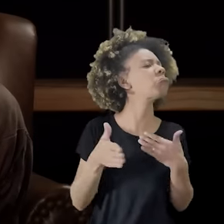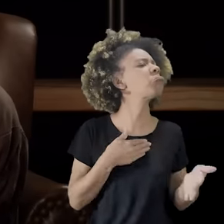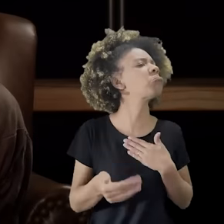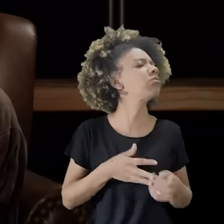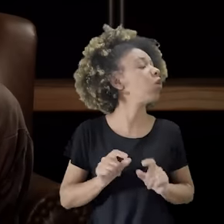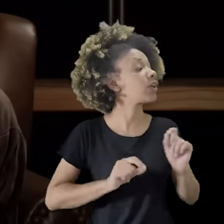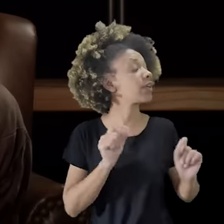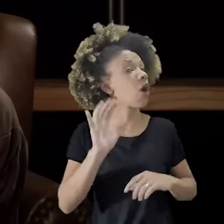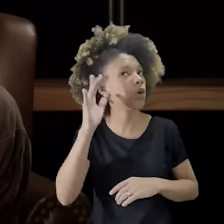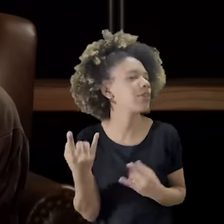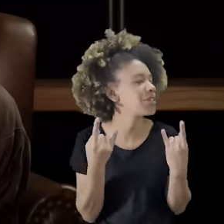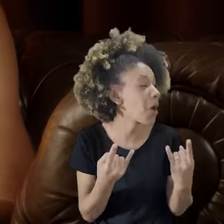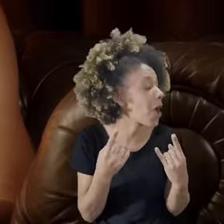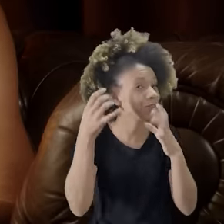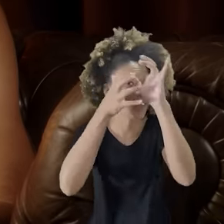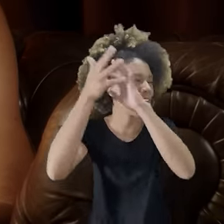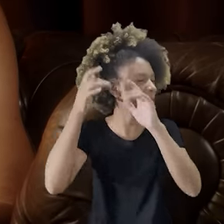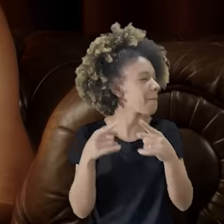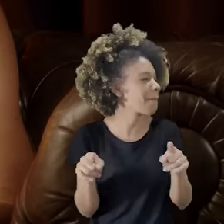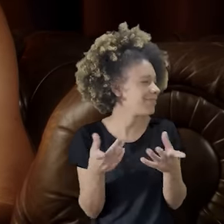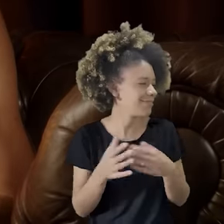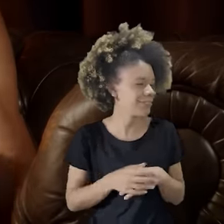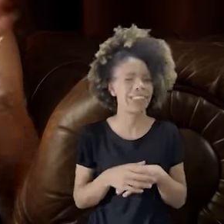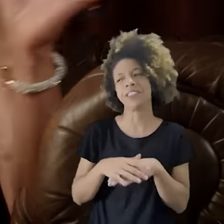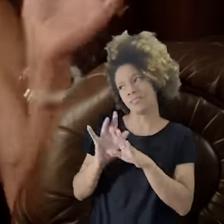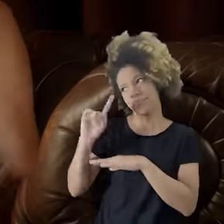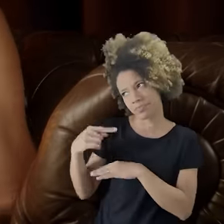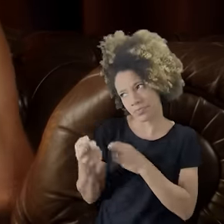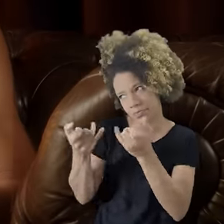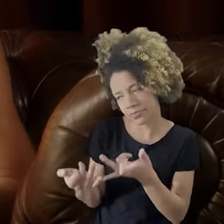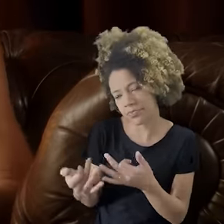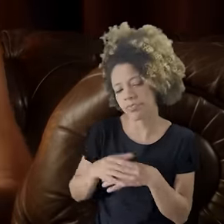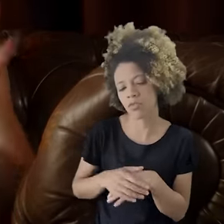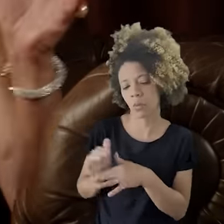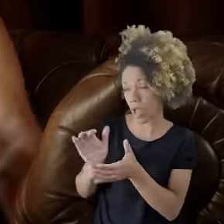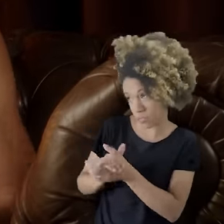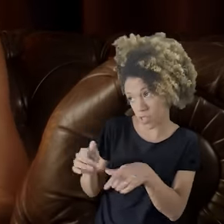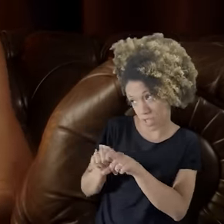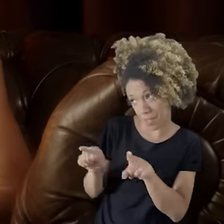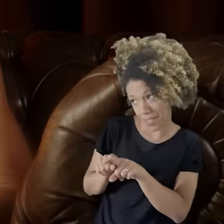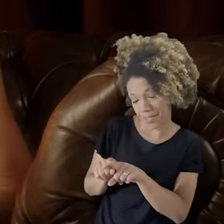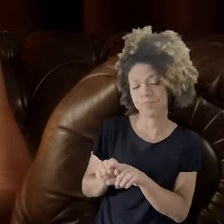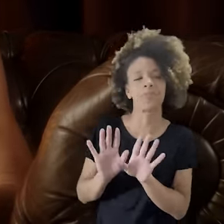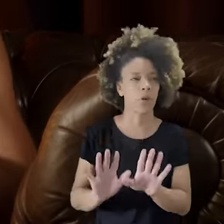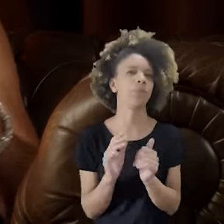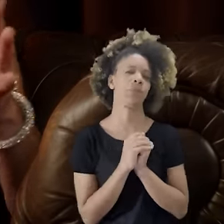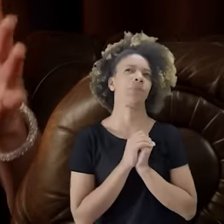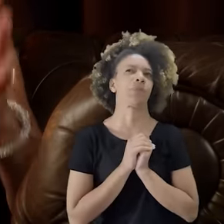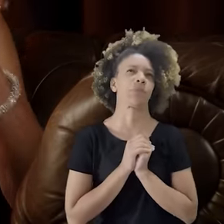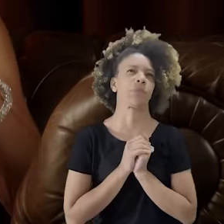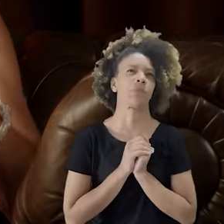quem foi esse rock and roll na tua cabeça foi assim é aí depois a gente pode até falar do casamento vamos lá